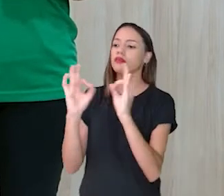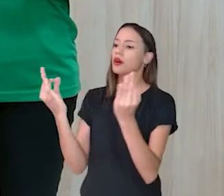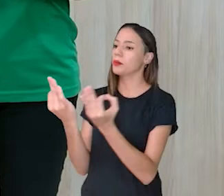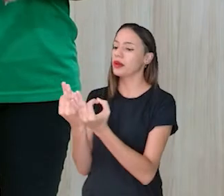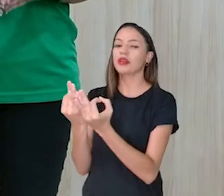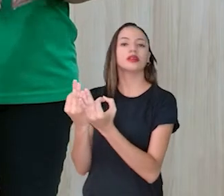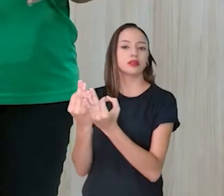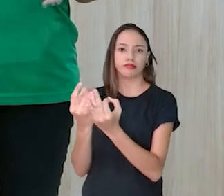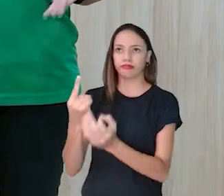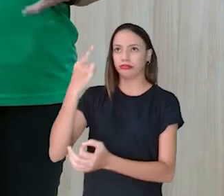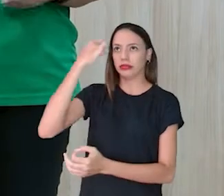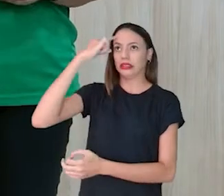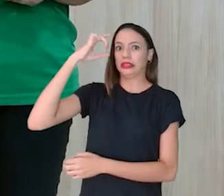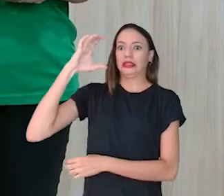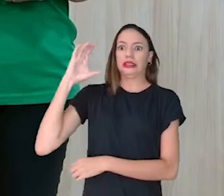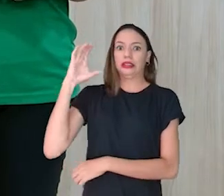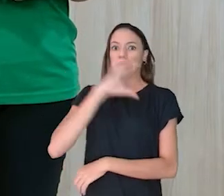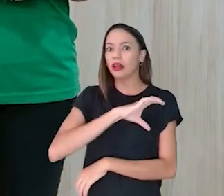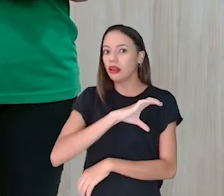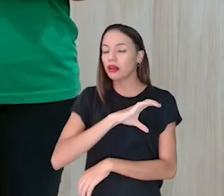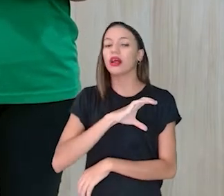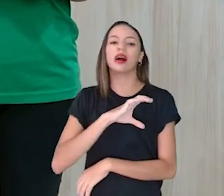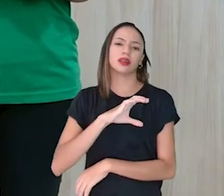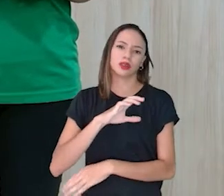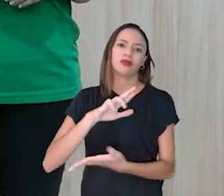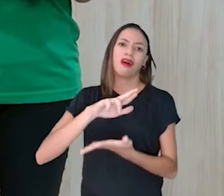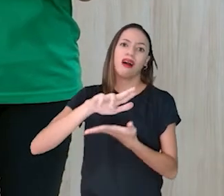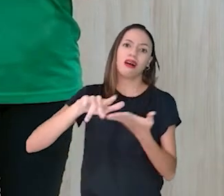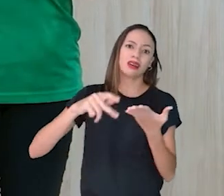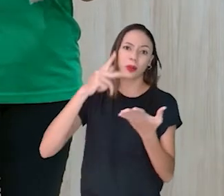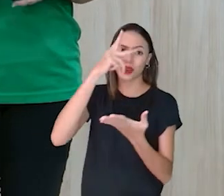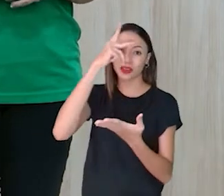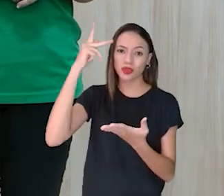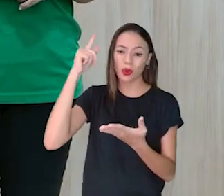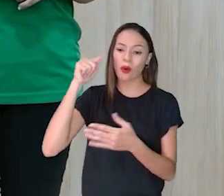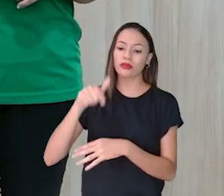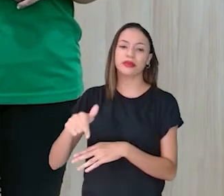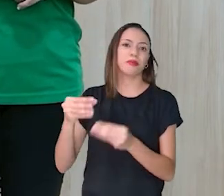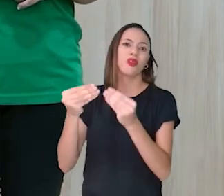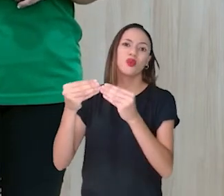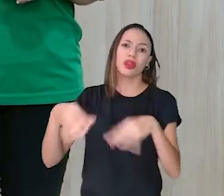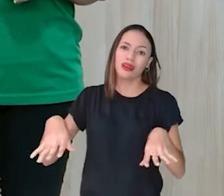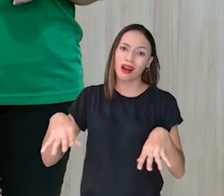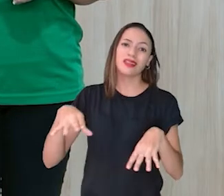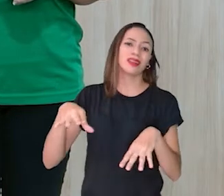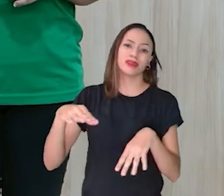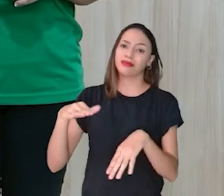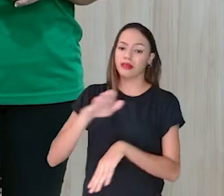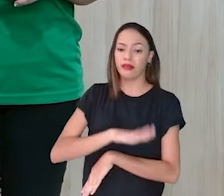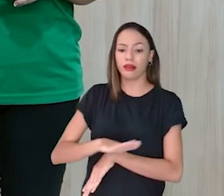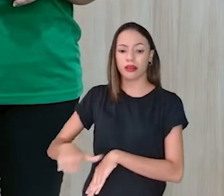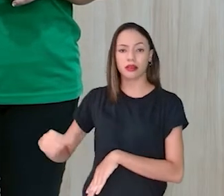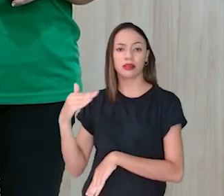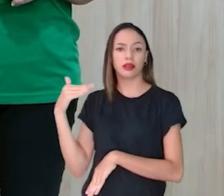essa síndrome que está acometendo muitas pessoas, crianças e adultos.